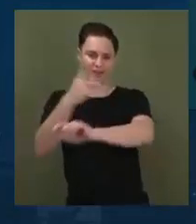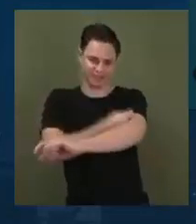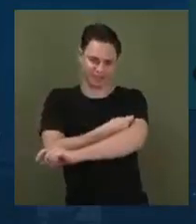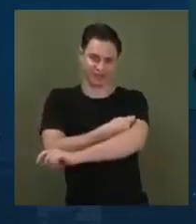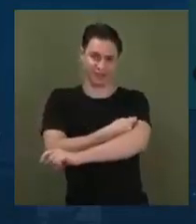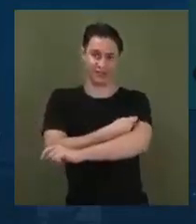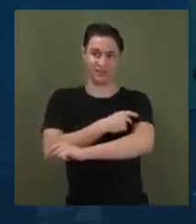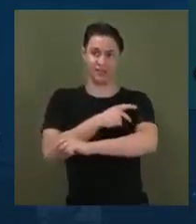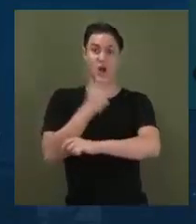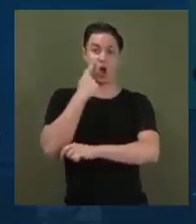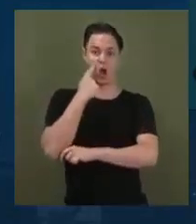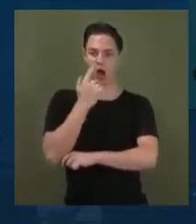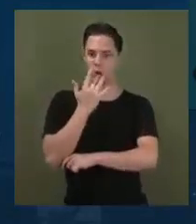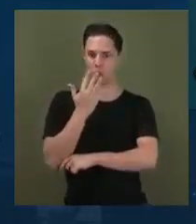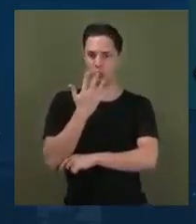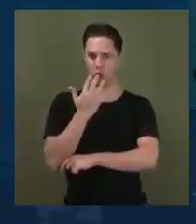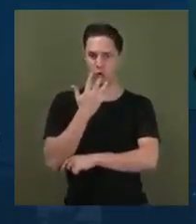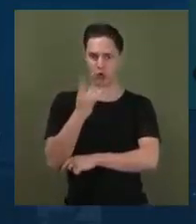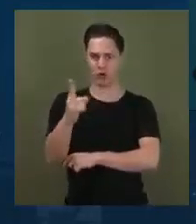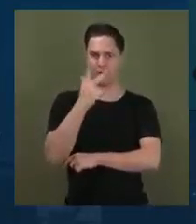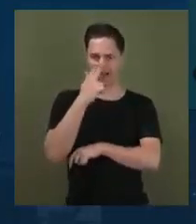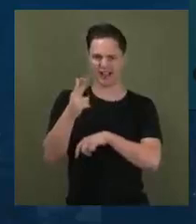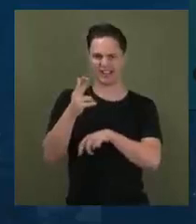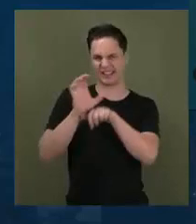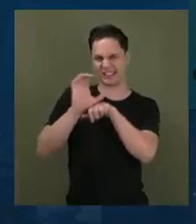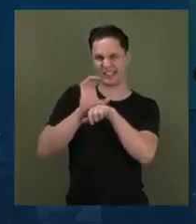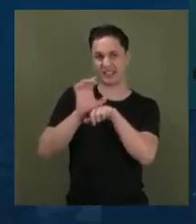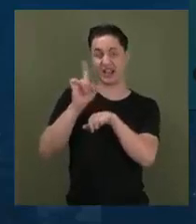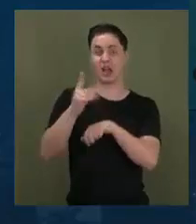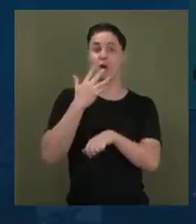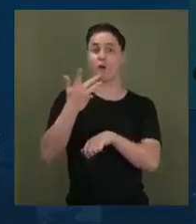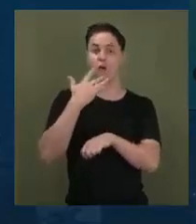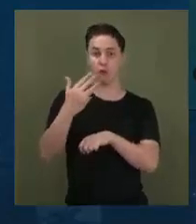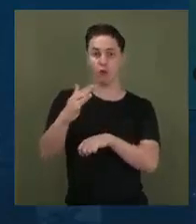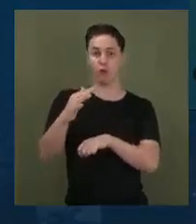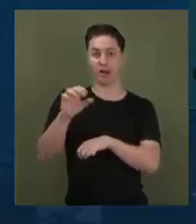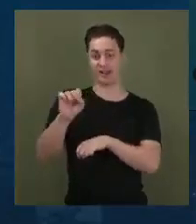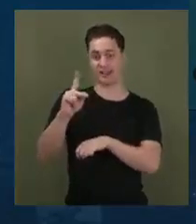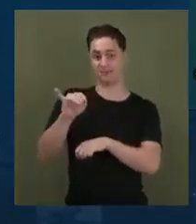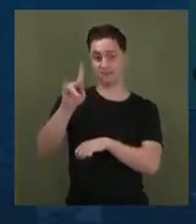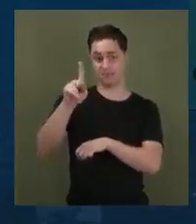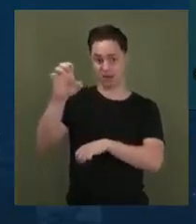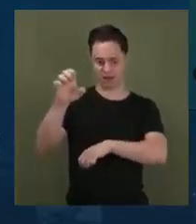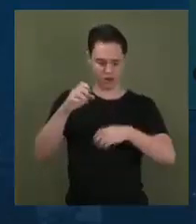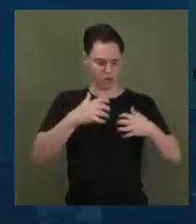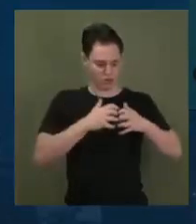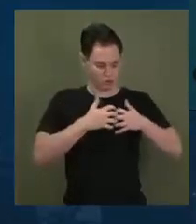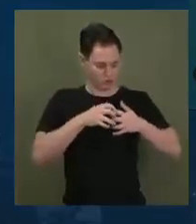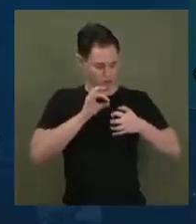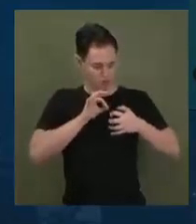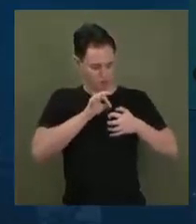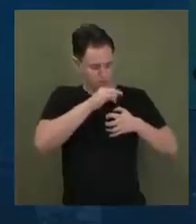Essa coloração, ferrugem, é a coloração da proteína spike no músculo cardíaco.